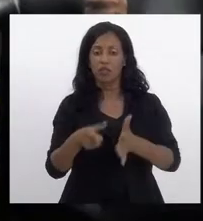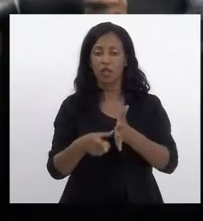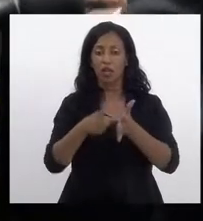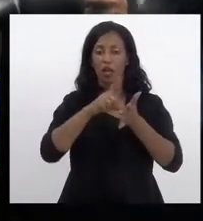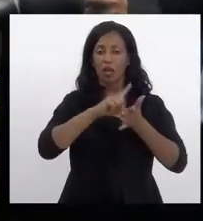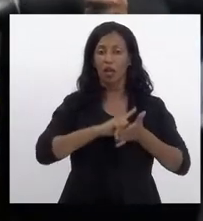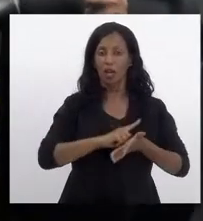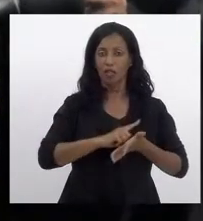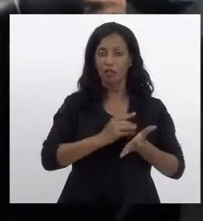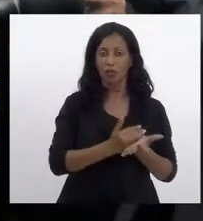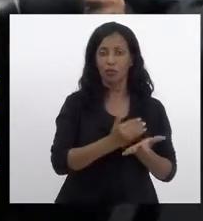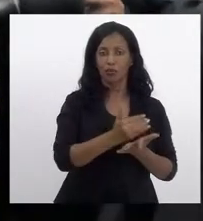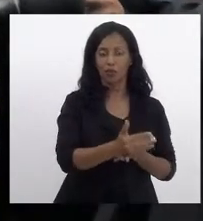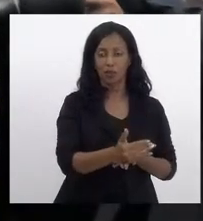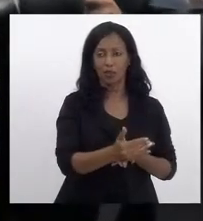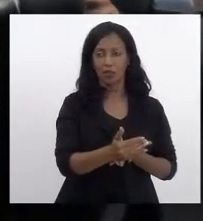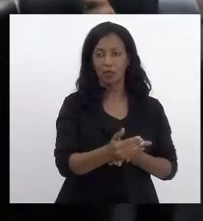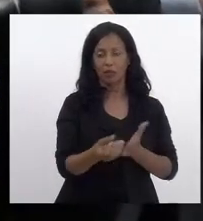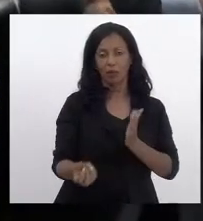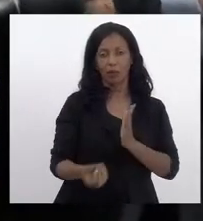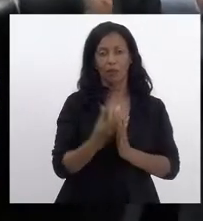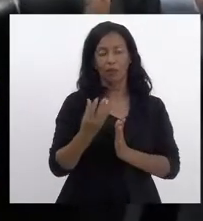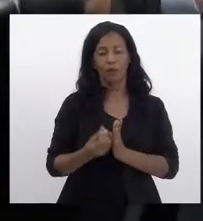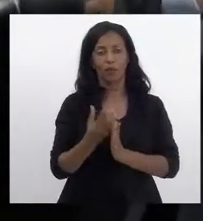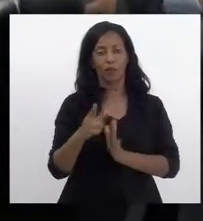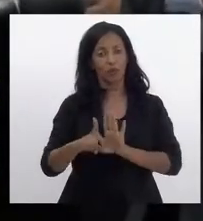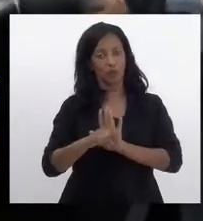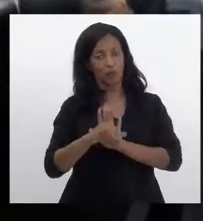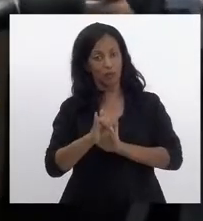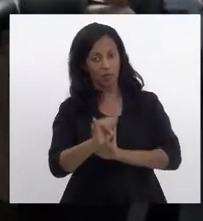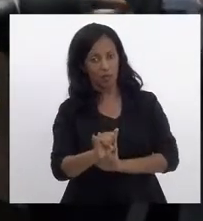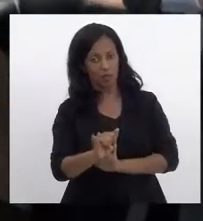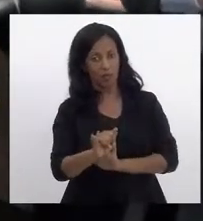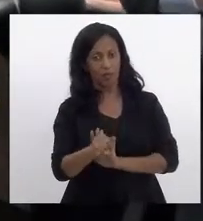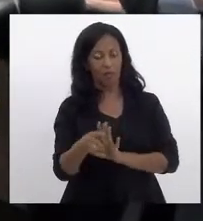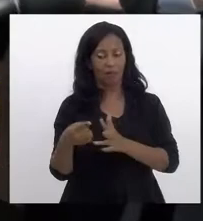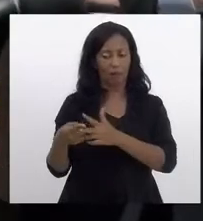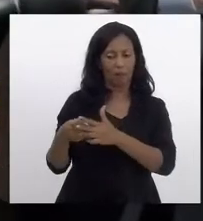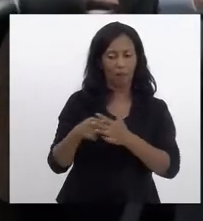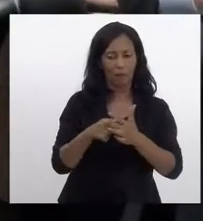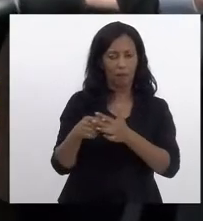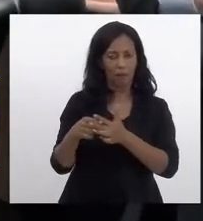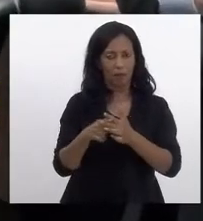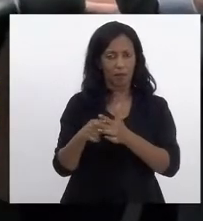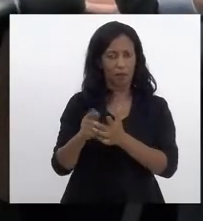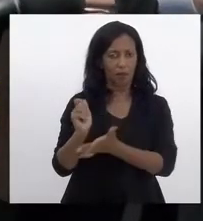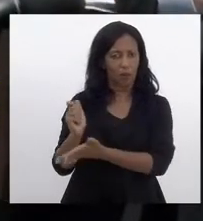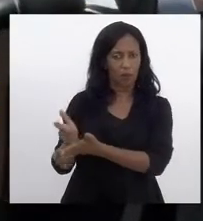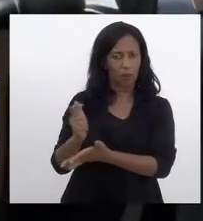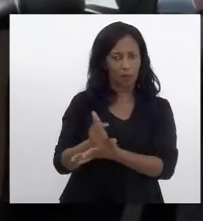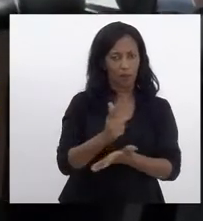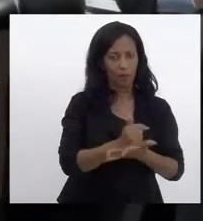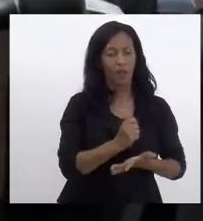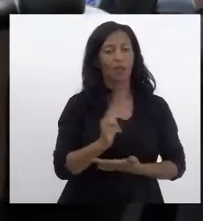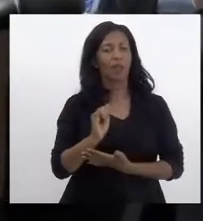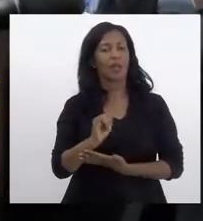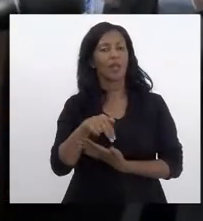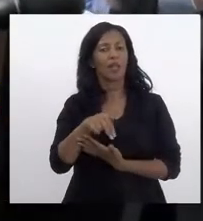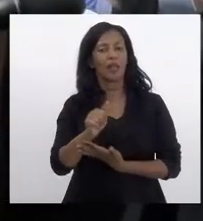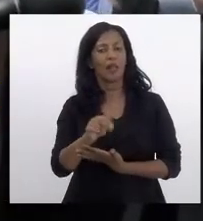à data de início da produção dos efeitos desta lei, a manutenção da indenização de adicional de